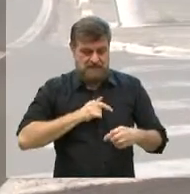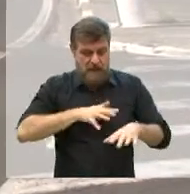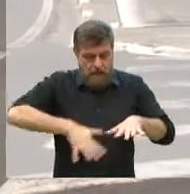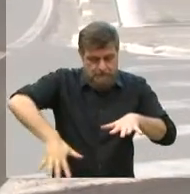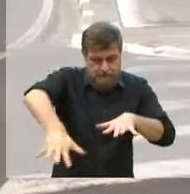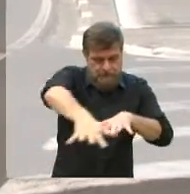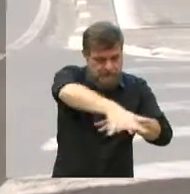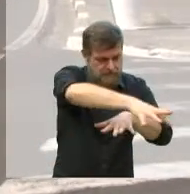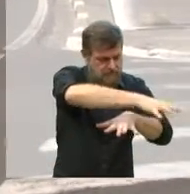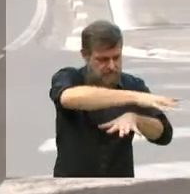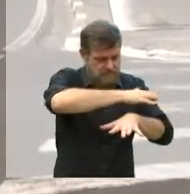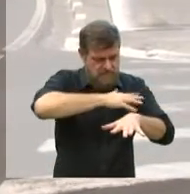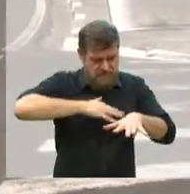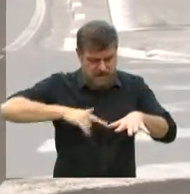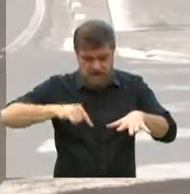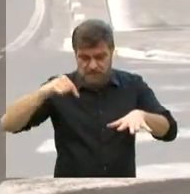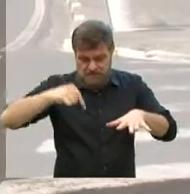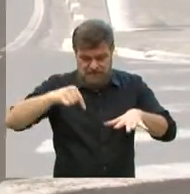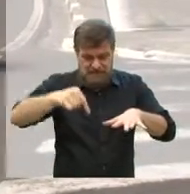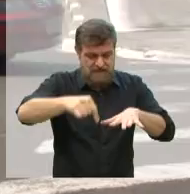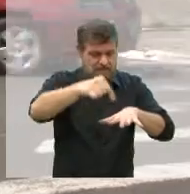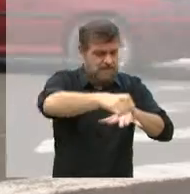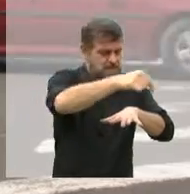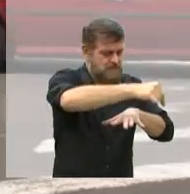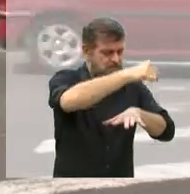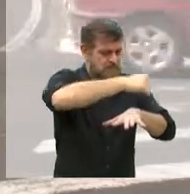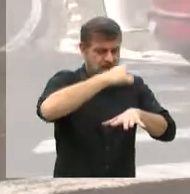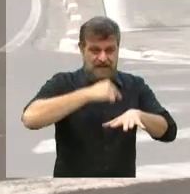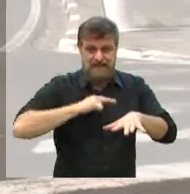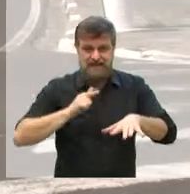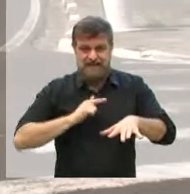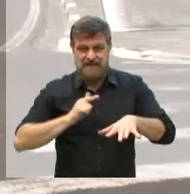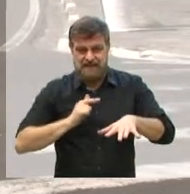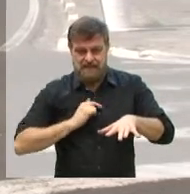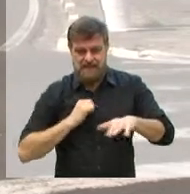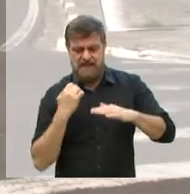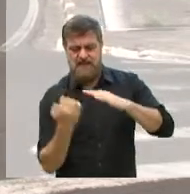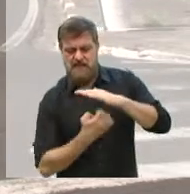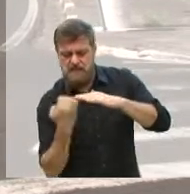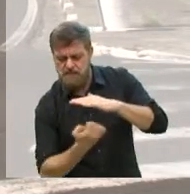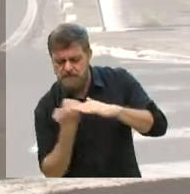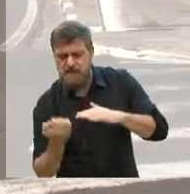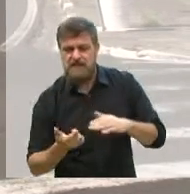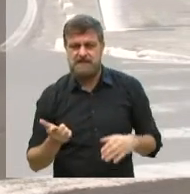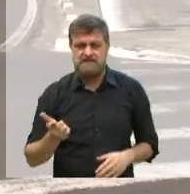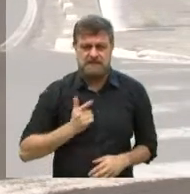entornos produzam por si só uma grande quantidade de empresas,